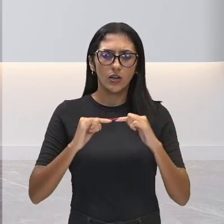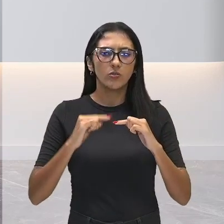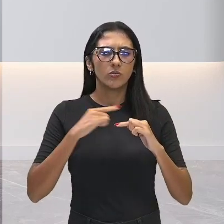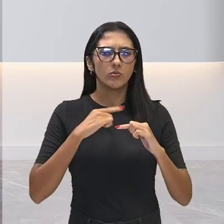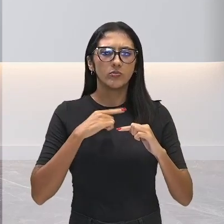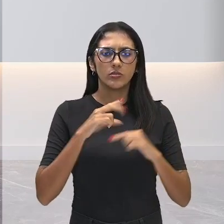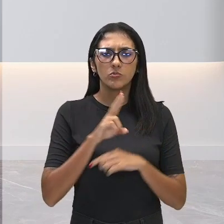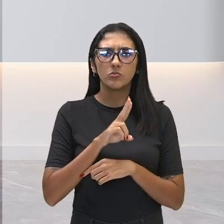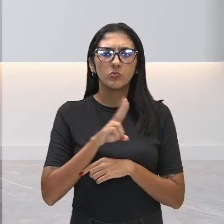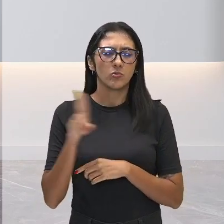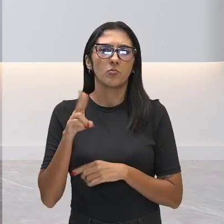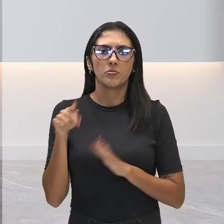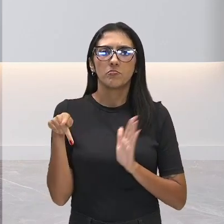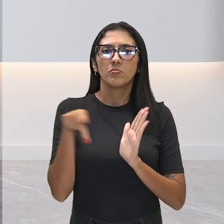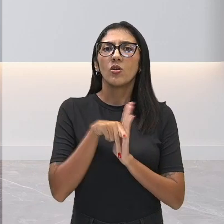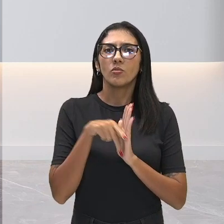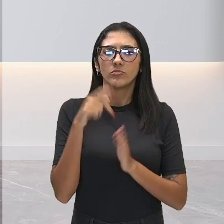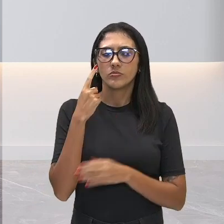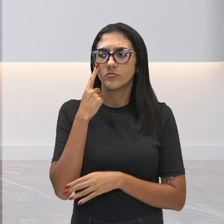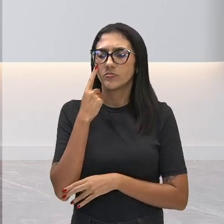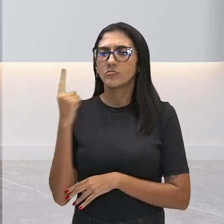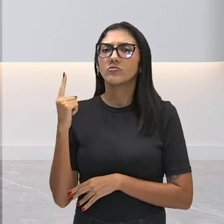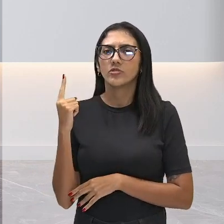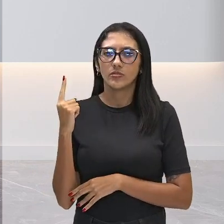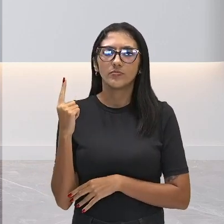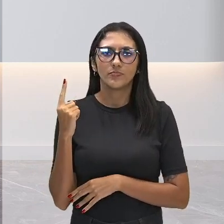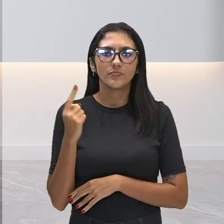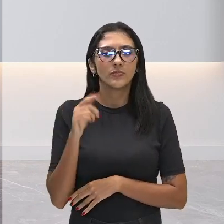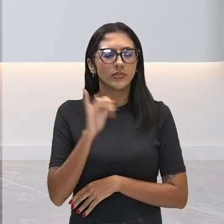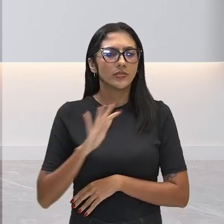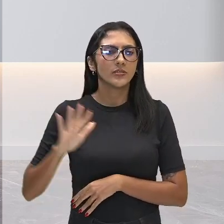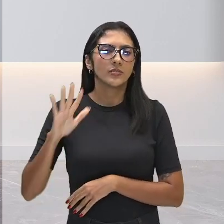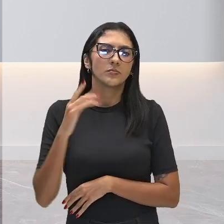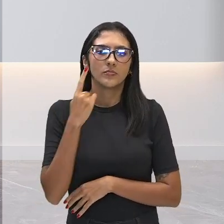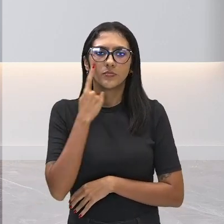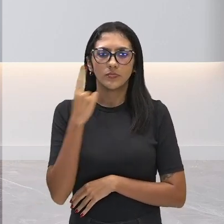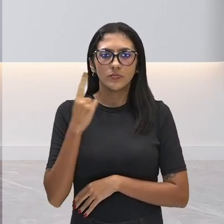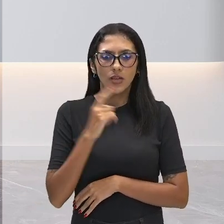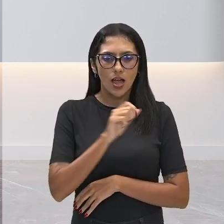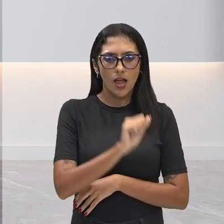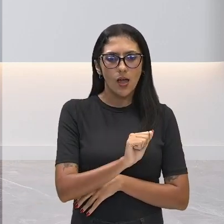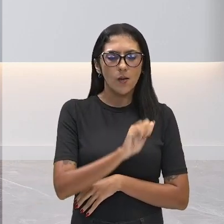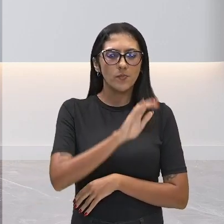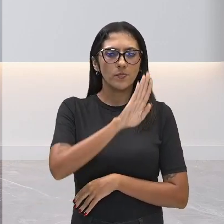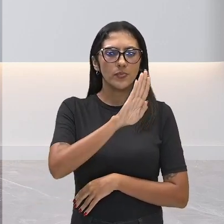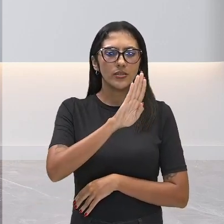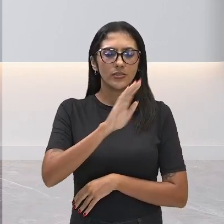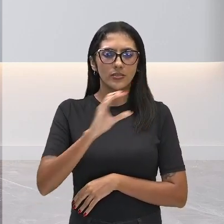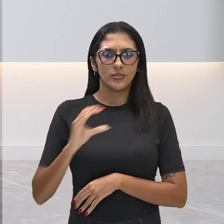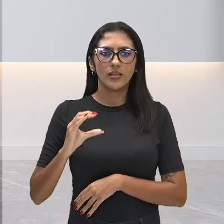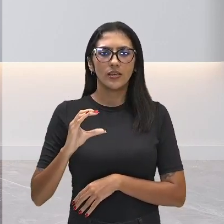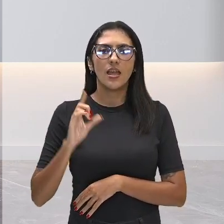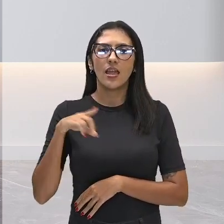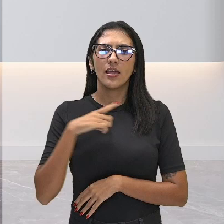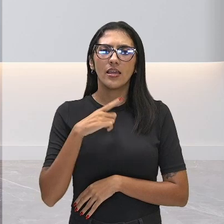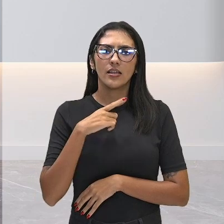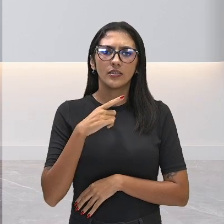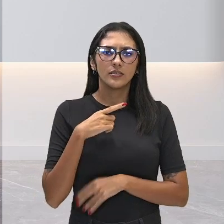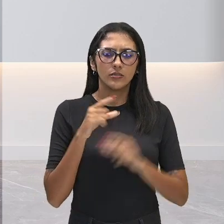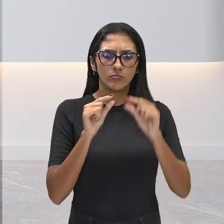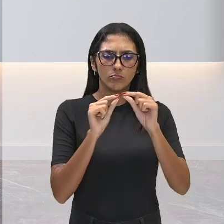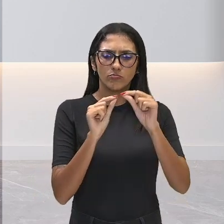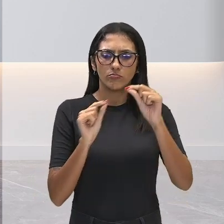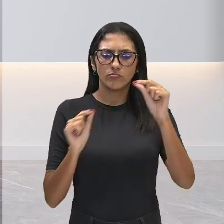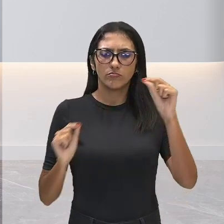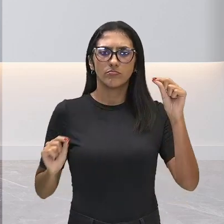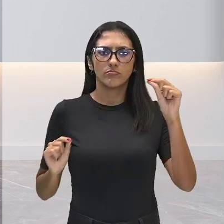especiais? Vejam aqui o triângulo ABC. Esse triângulo, ele tem um ângulo reto ali no vértice A. O